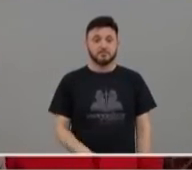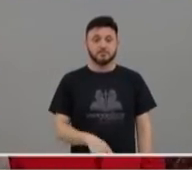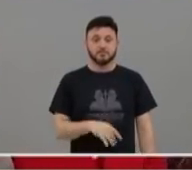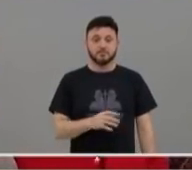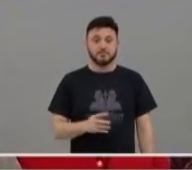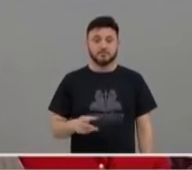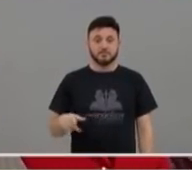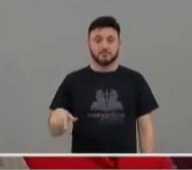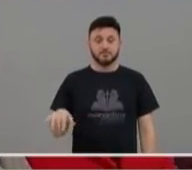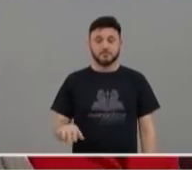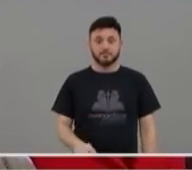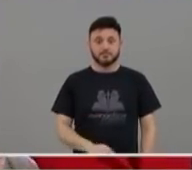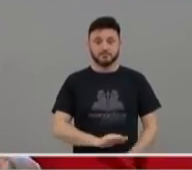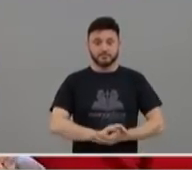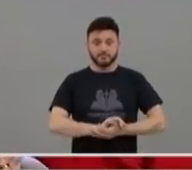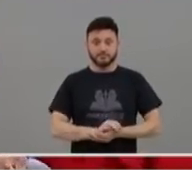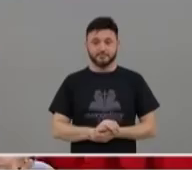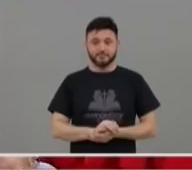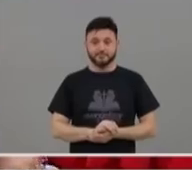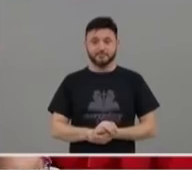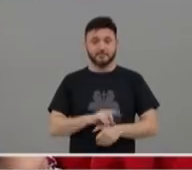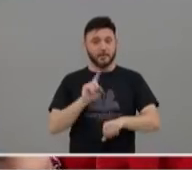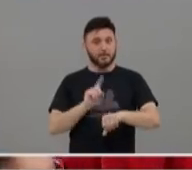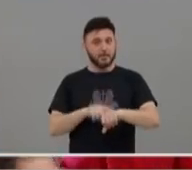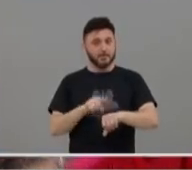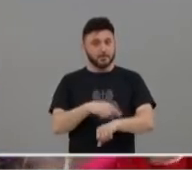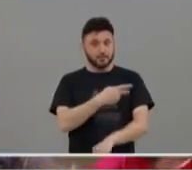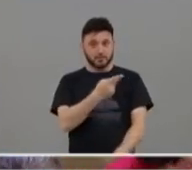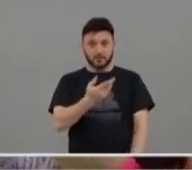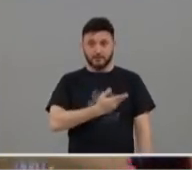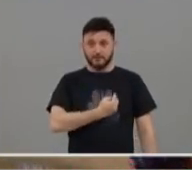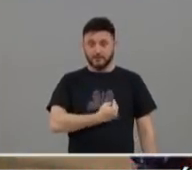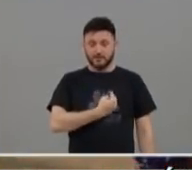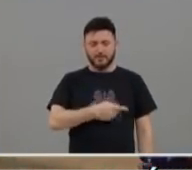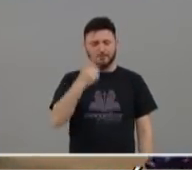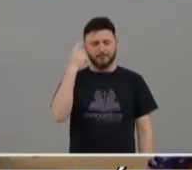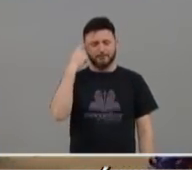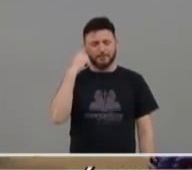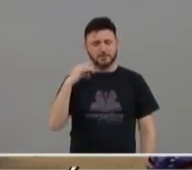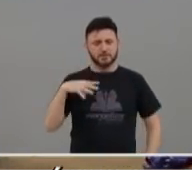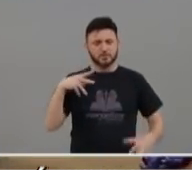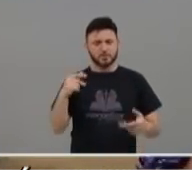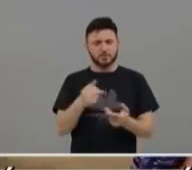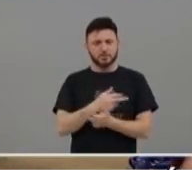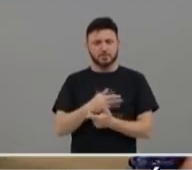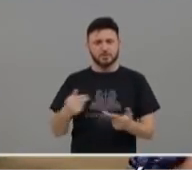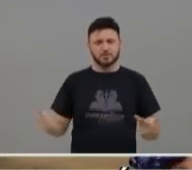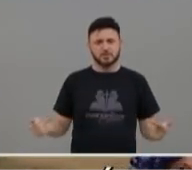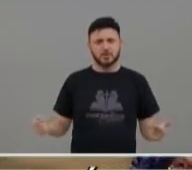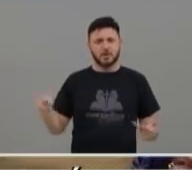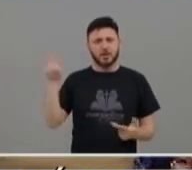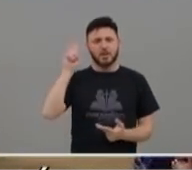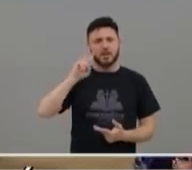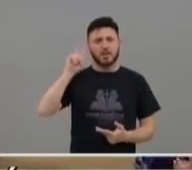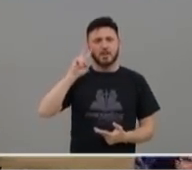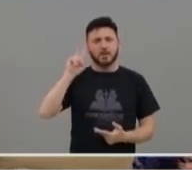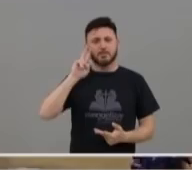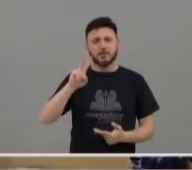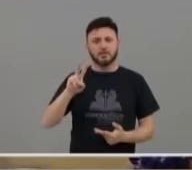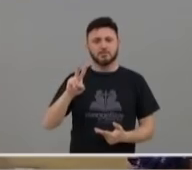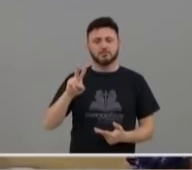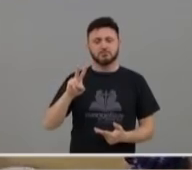Nesse momento, você vai entregando o teu coração e acompanhando essa missionária de